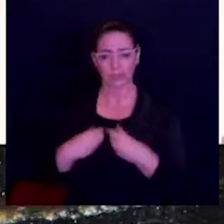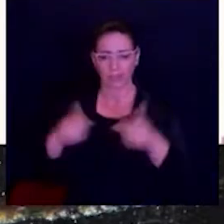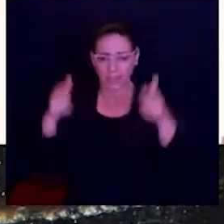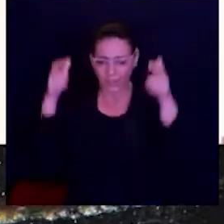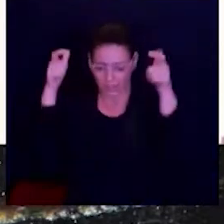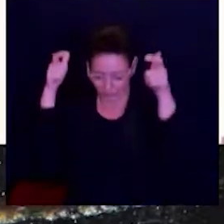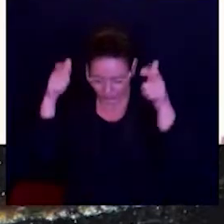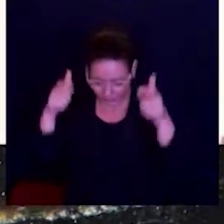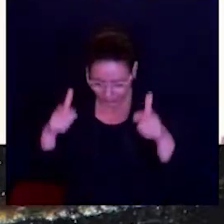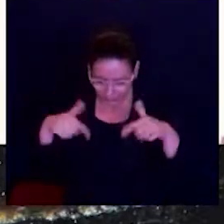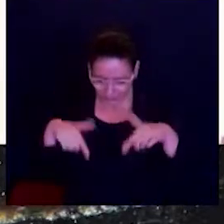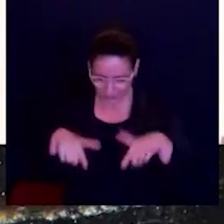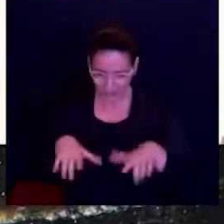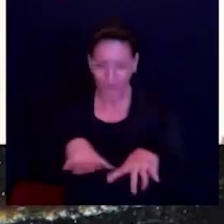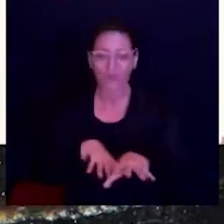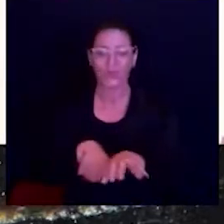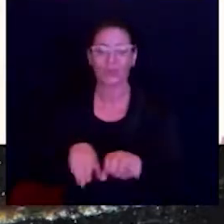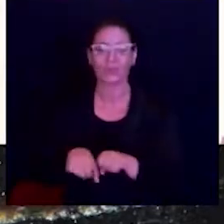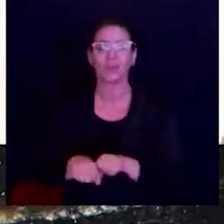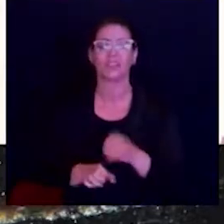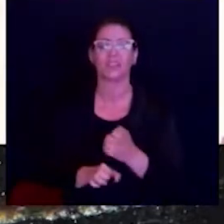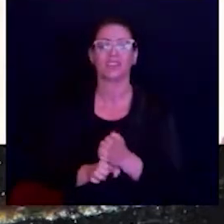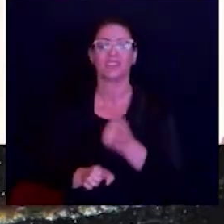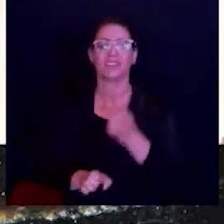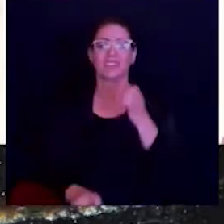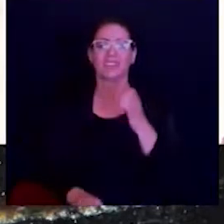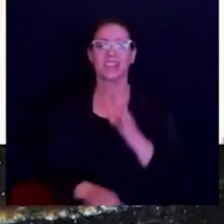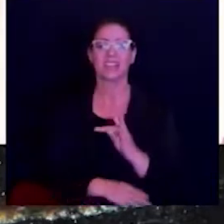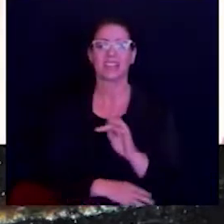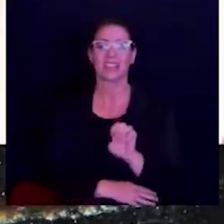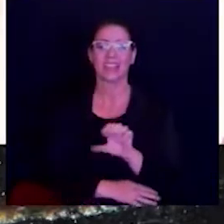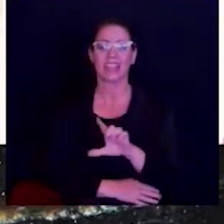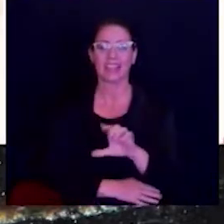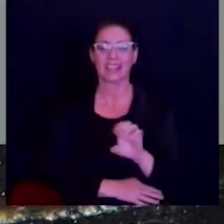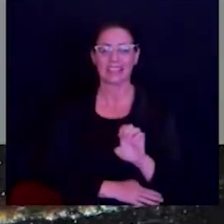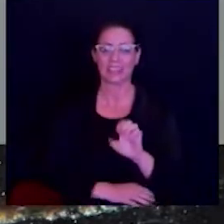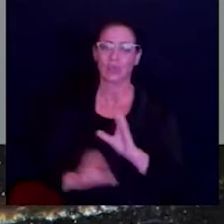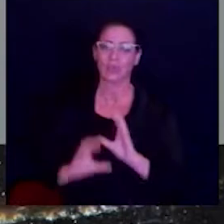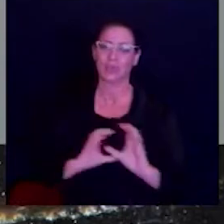confiro-lhe o grau de bacharel em Engenharia de Telecomunicações.